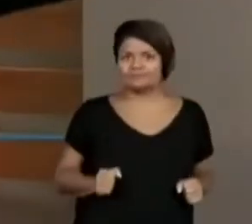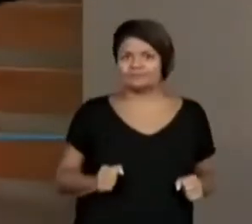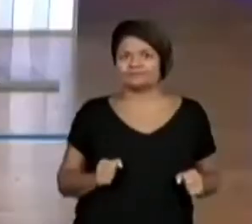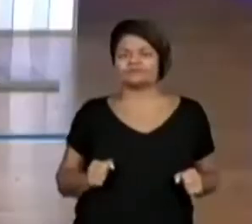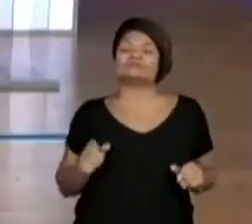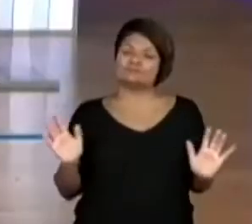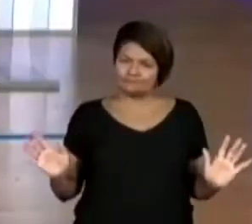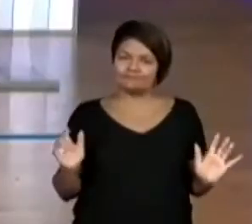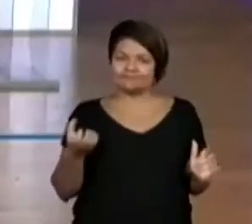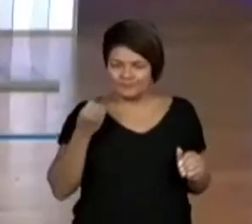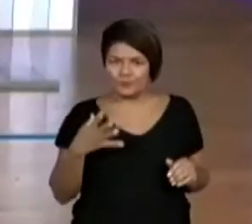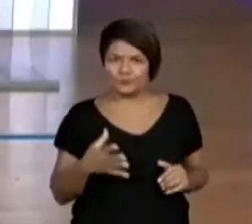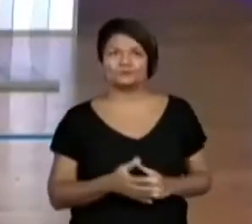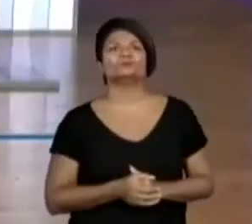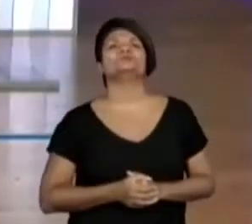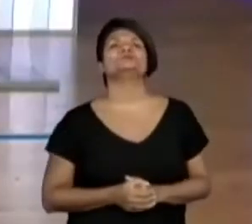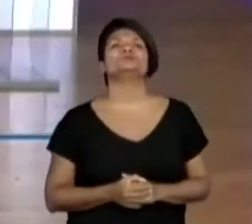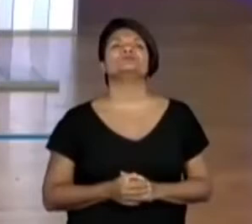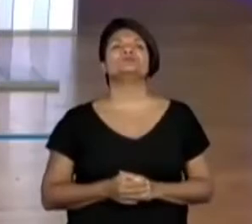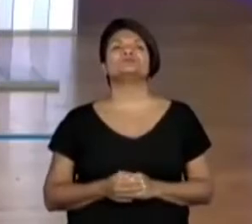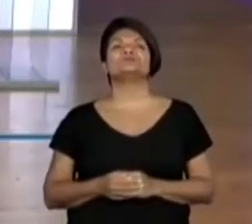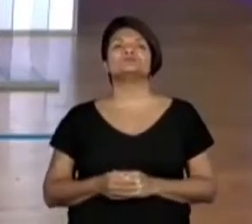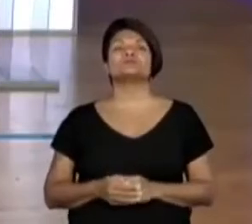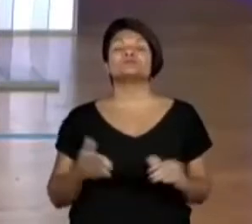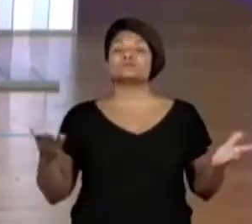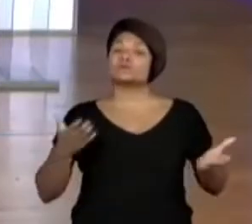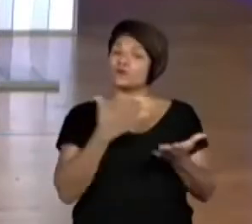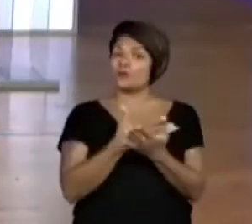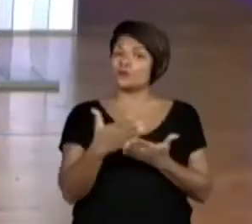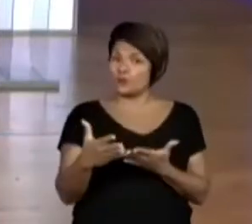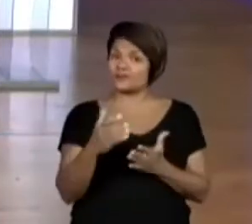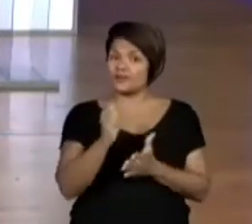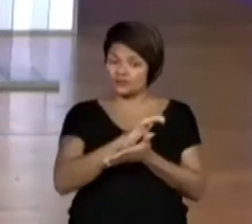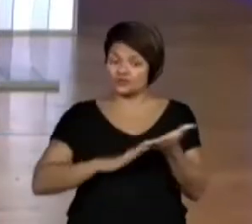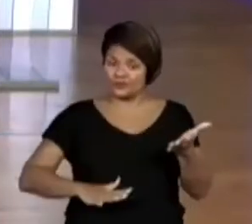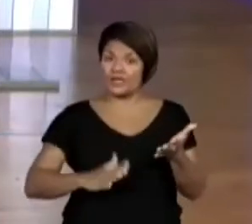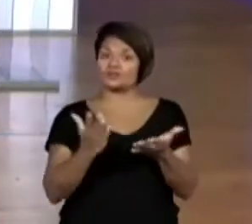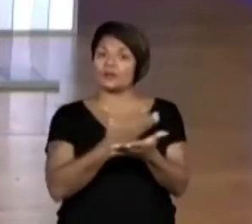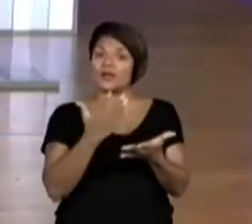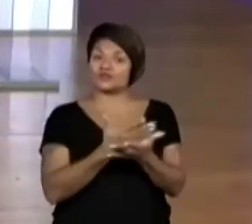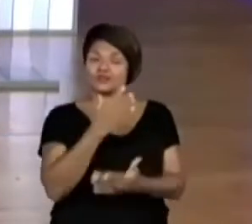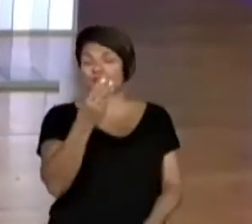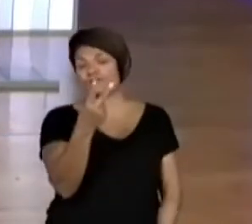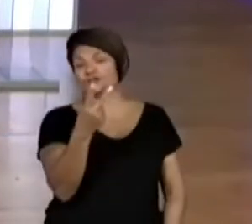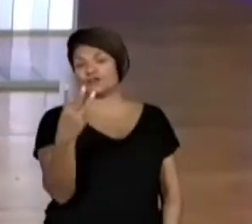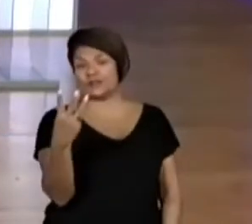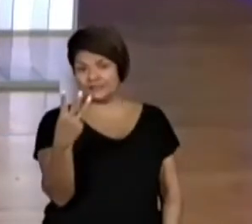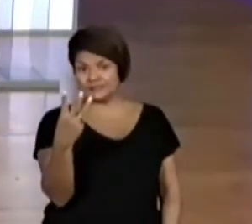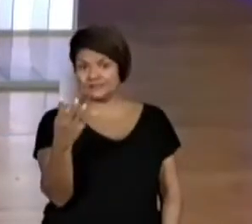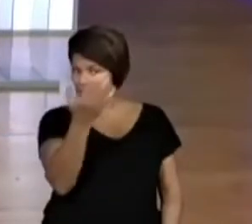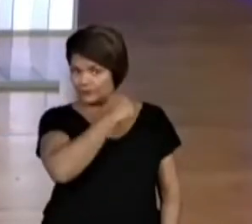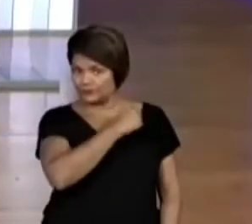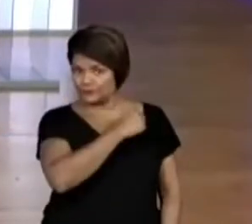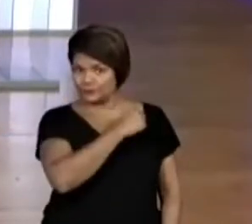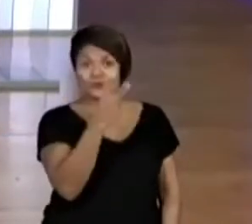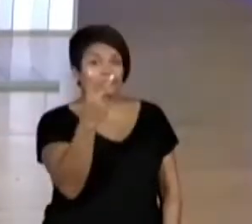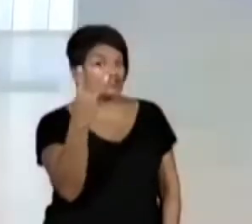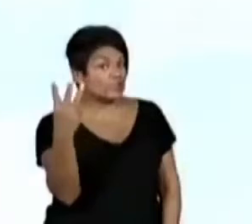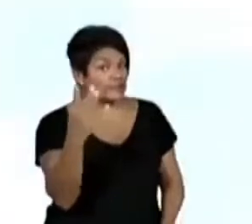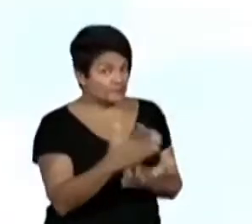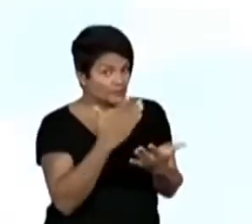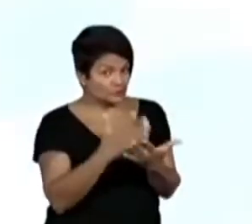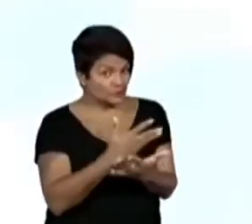vamos para a escrita. Vamos começar com a atividade da página 23? Vamos começar? Olha